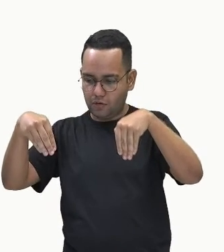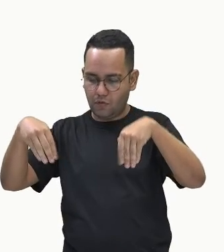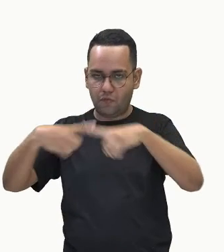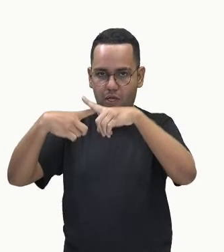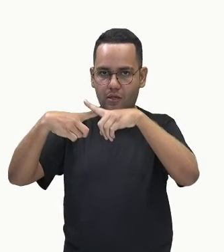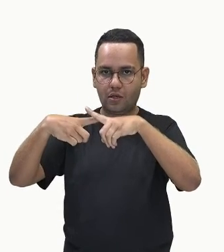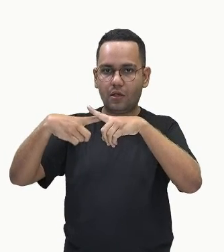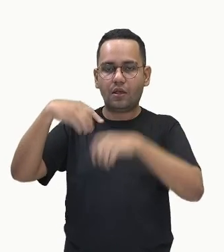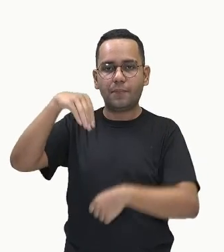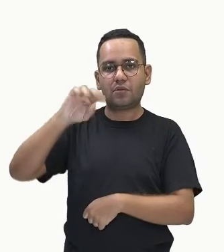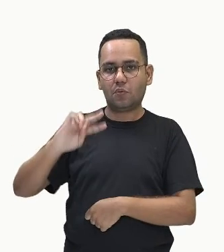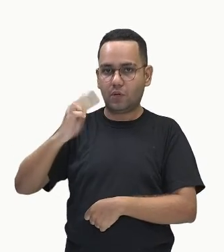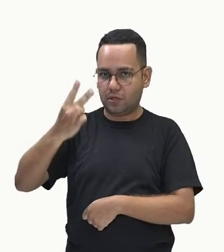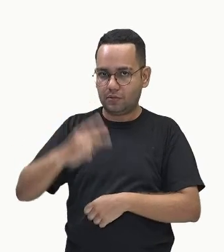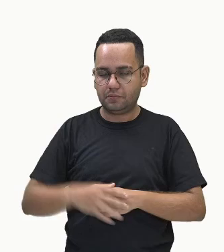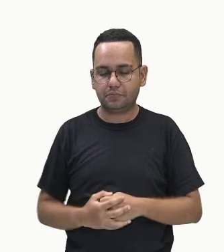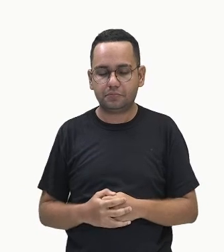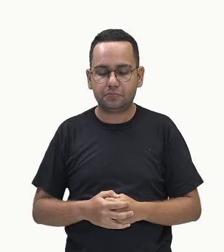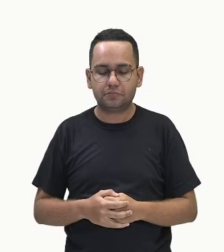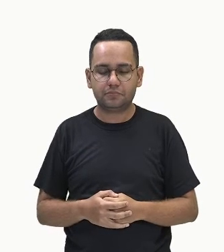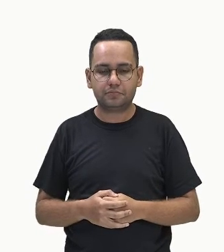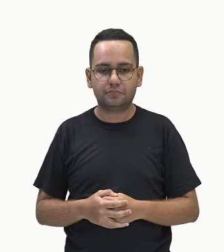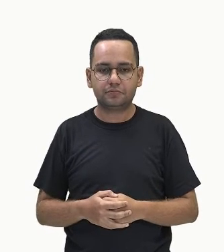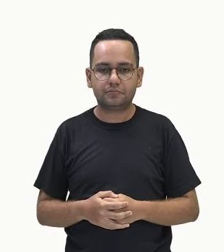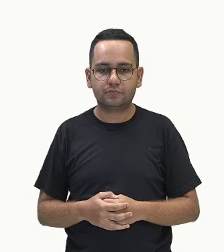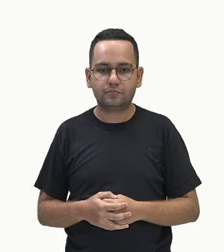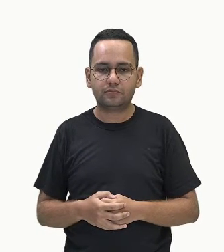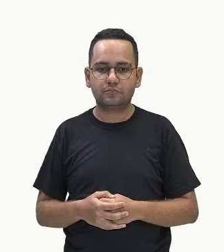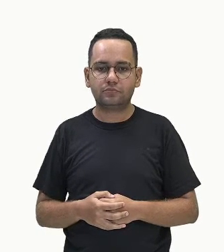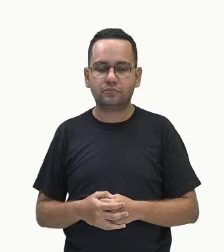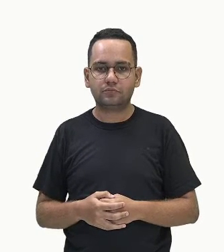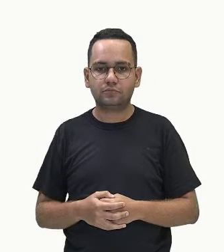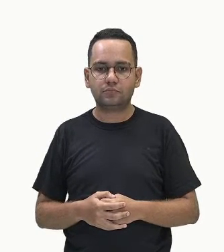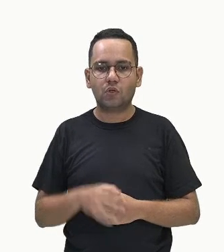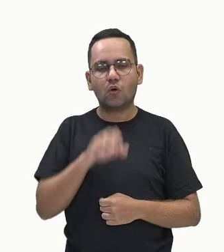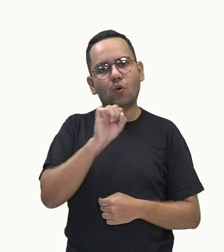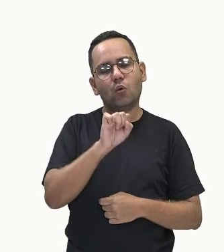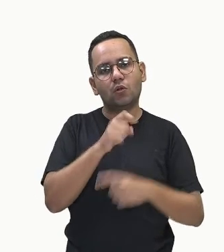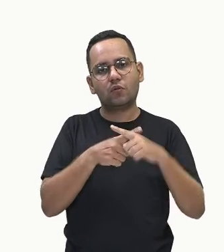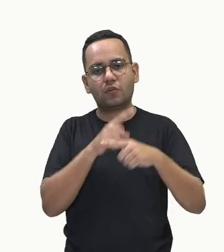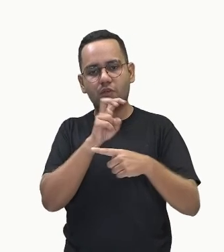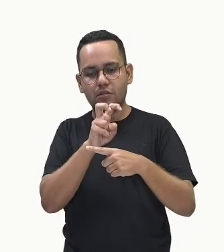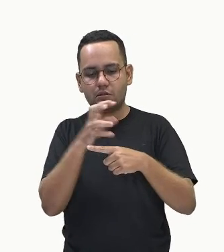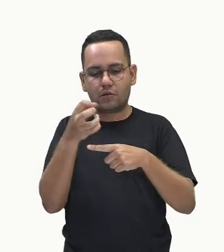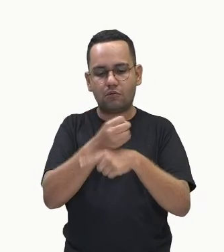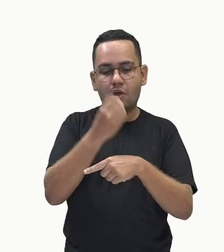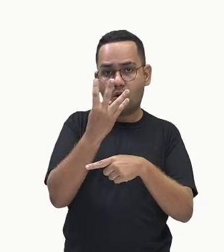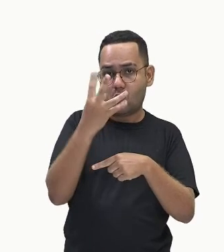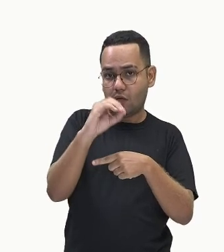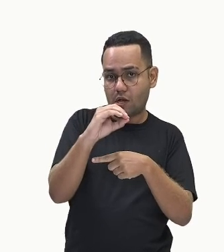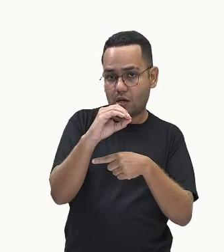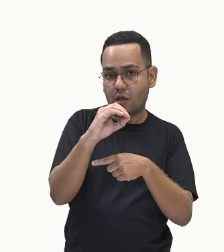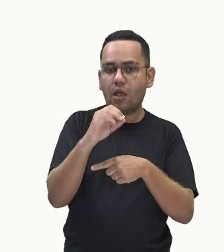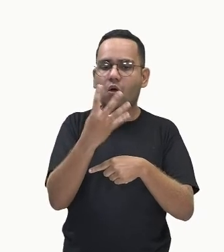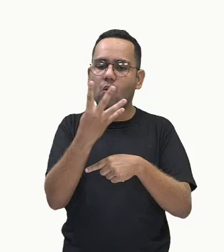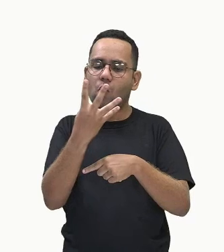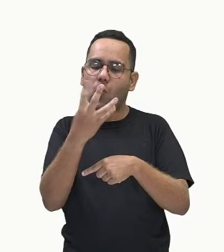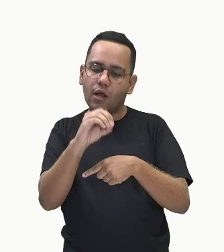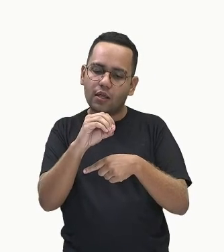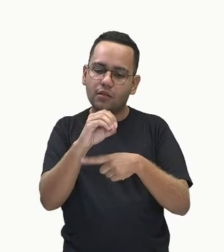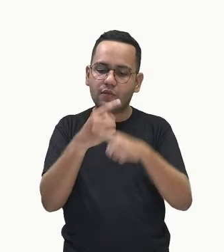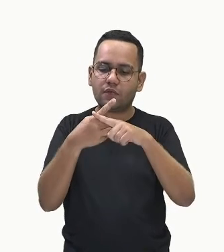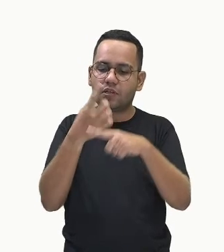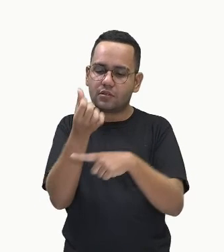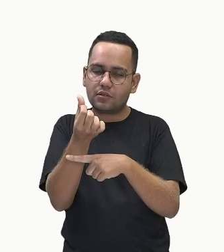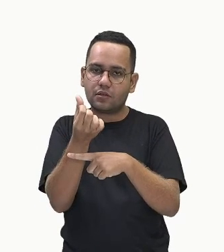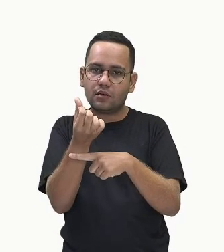metro ao quadrado, certo? E aí, multiplicando, 8 vezes 5, eu tenho 40. E 40 vezes